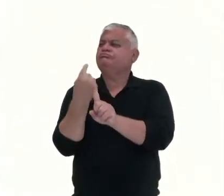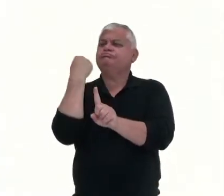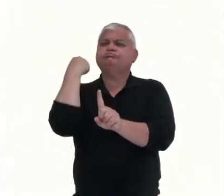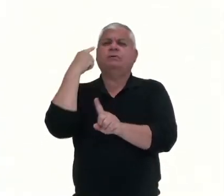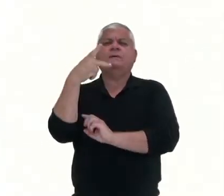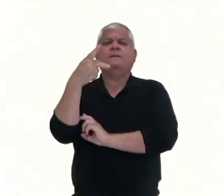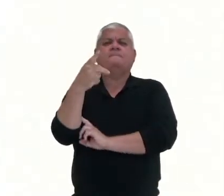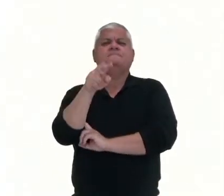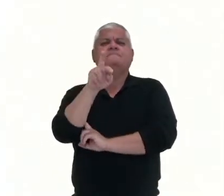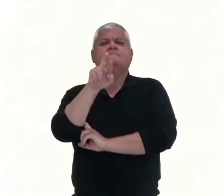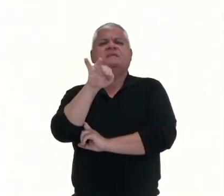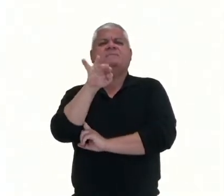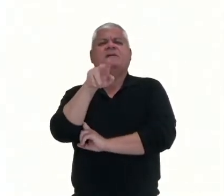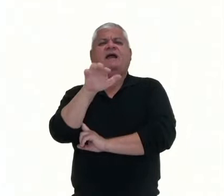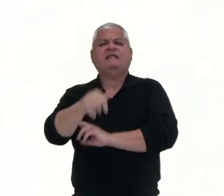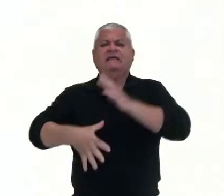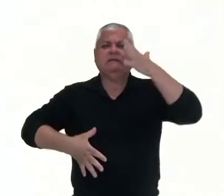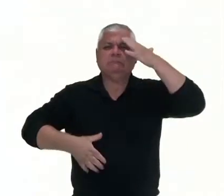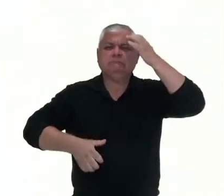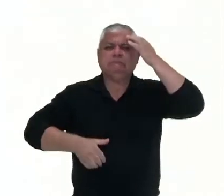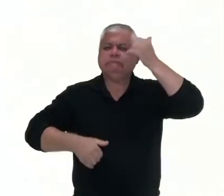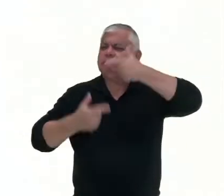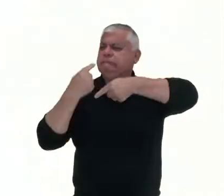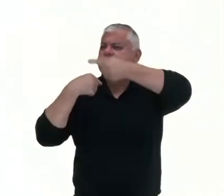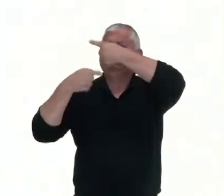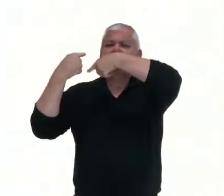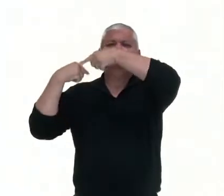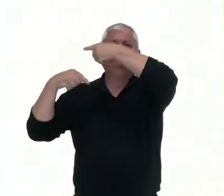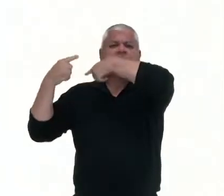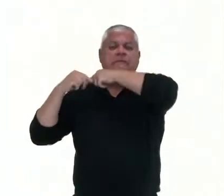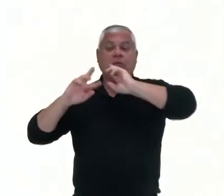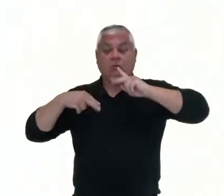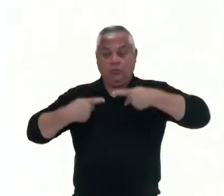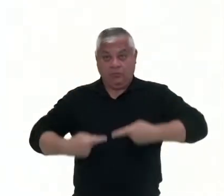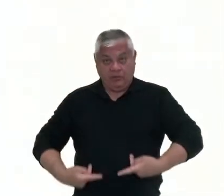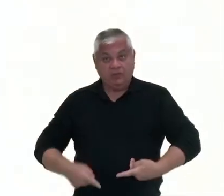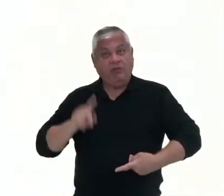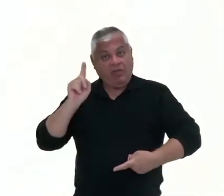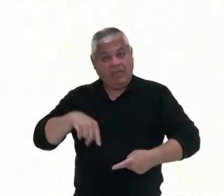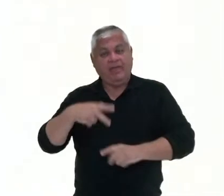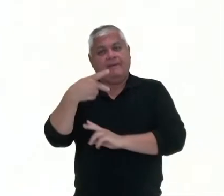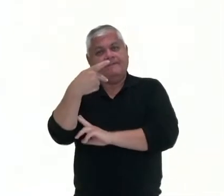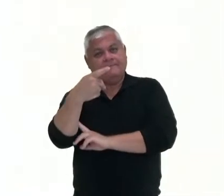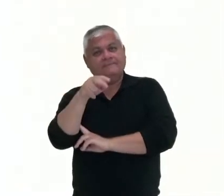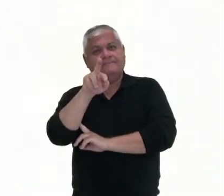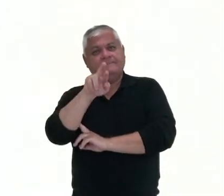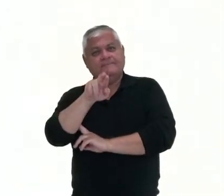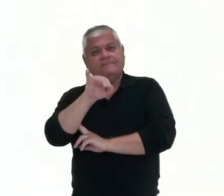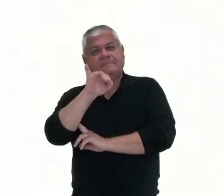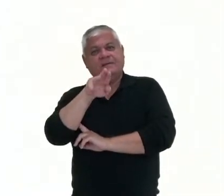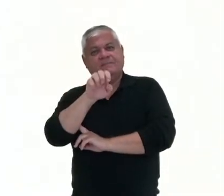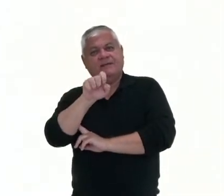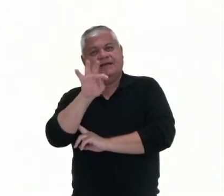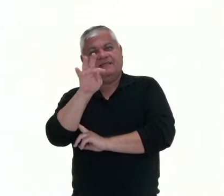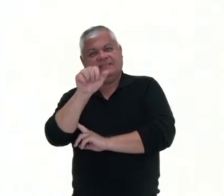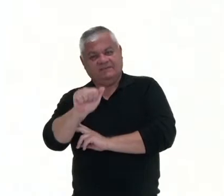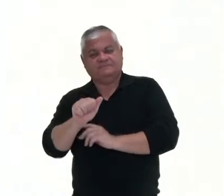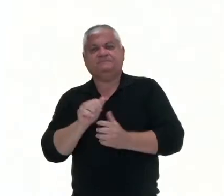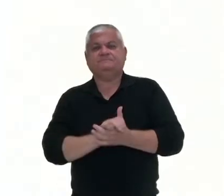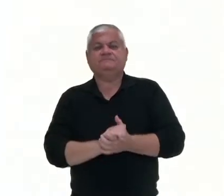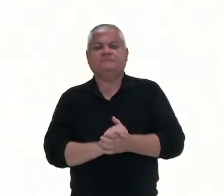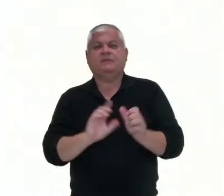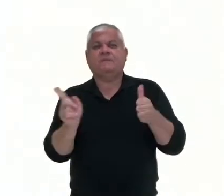primatas? Macacos, lêmures, os seres humanos. Então, esses são exemplos de primatas. O primeiro